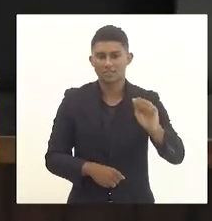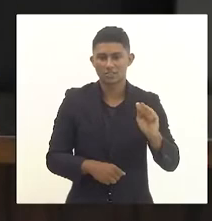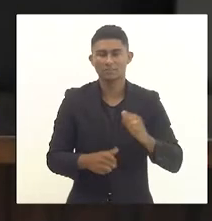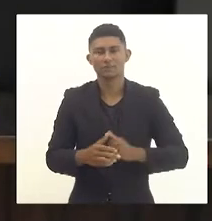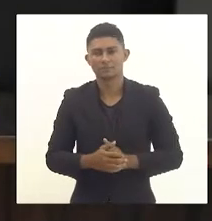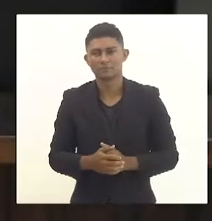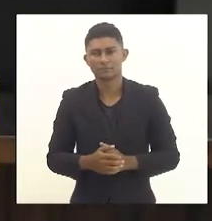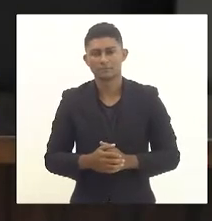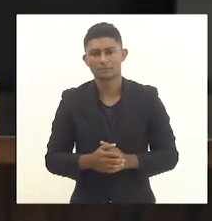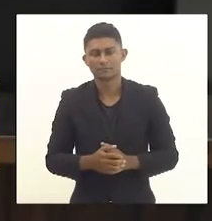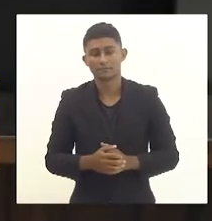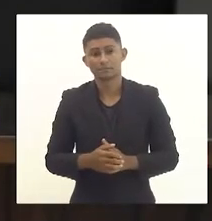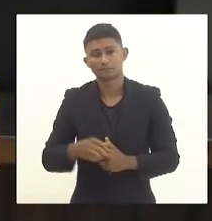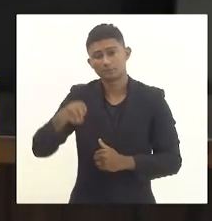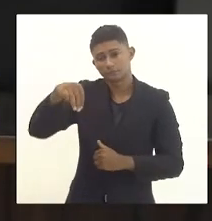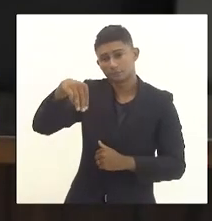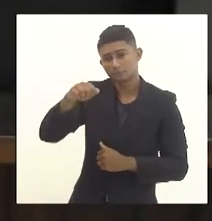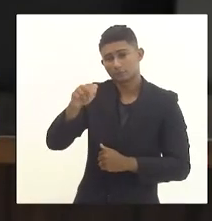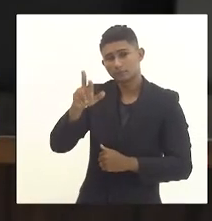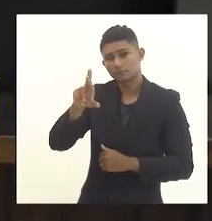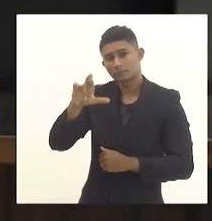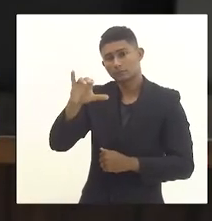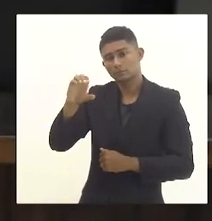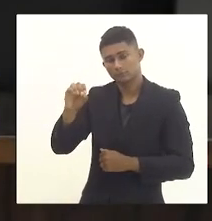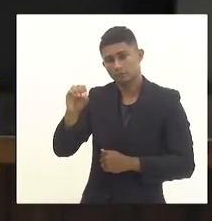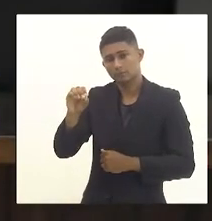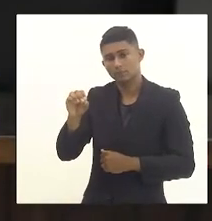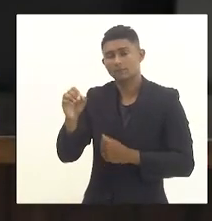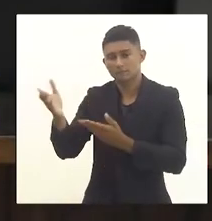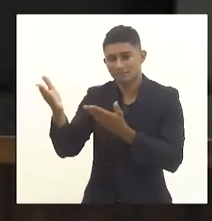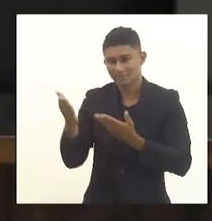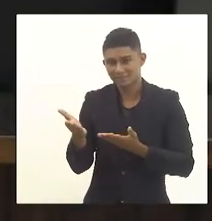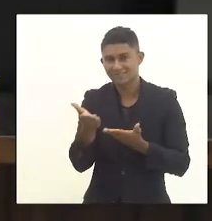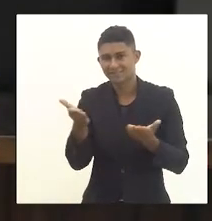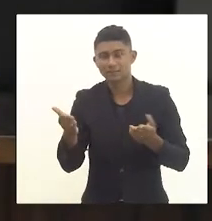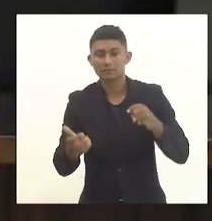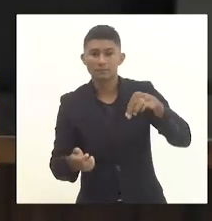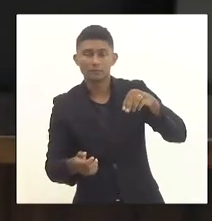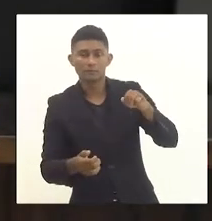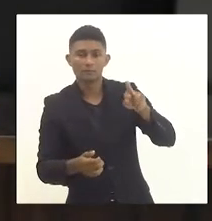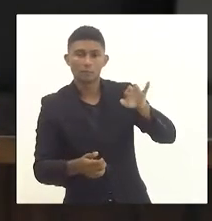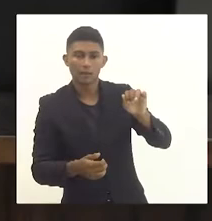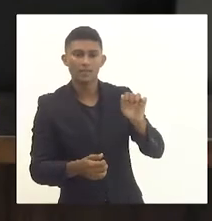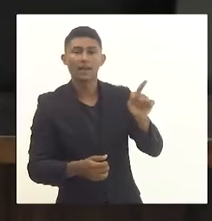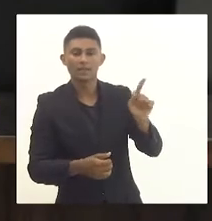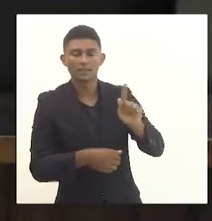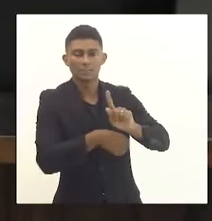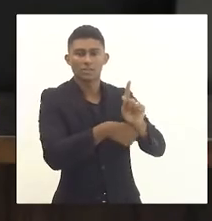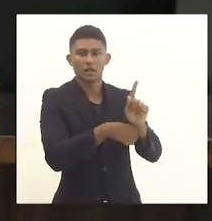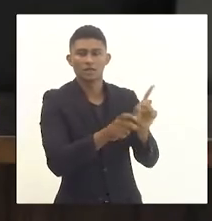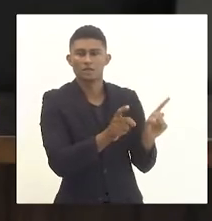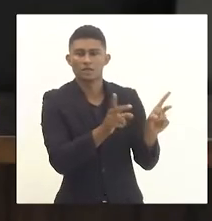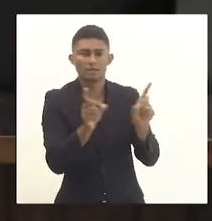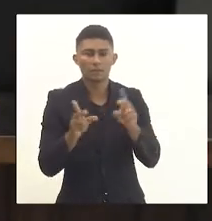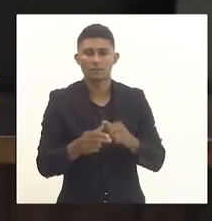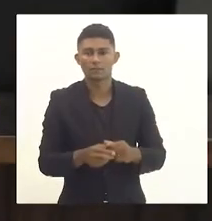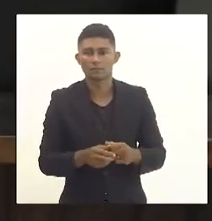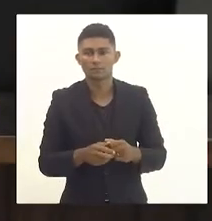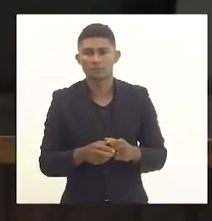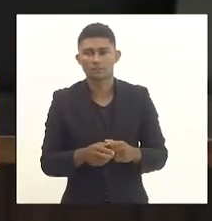Nokia. Maurício Trilha, convidado. Maria Eduarda de Oliveira, gerente de vendas.